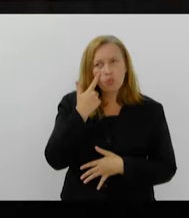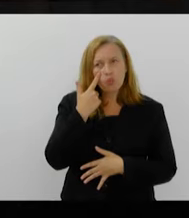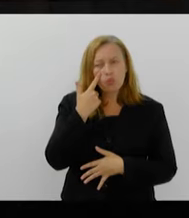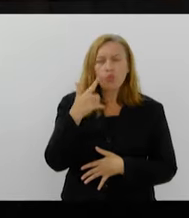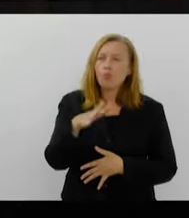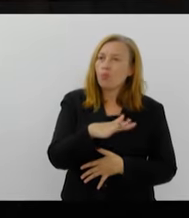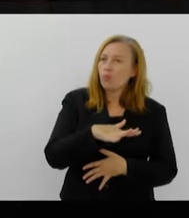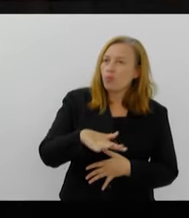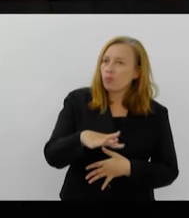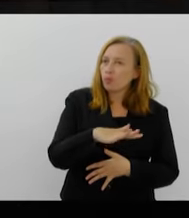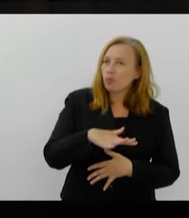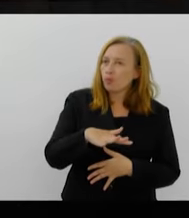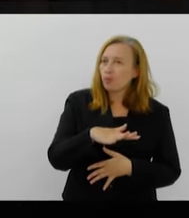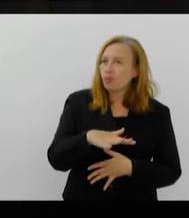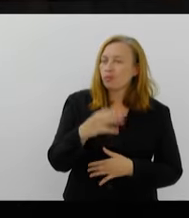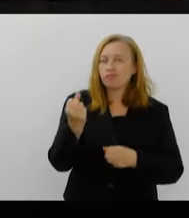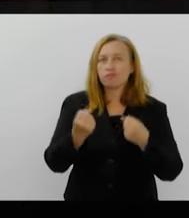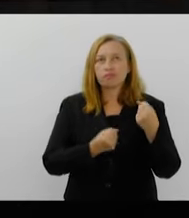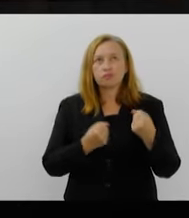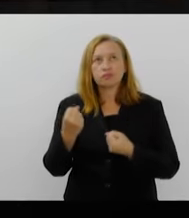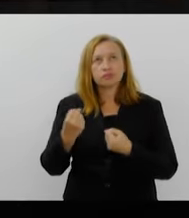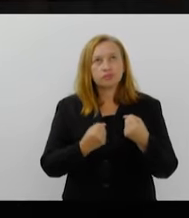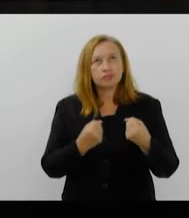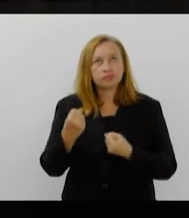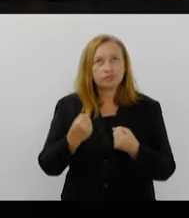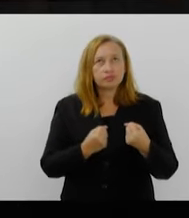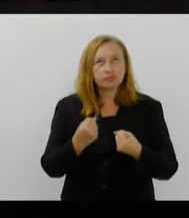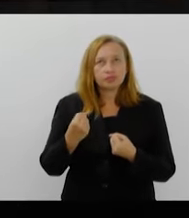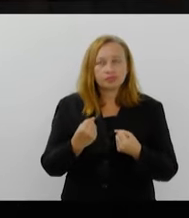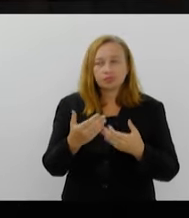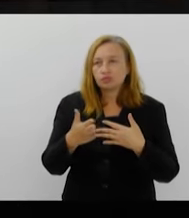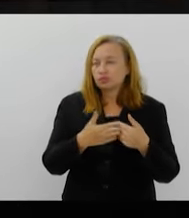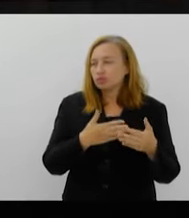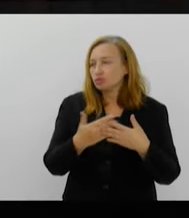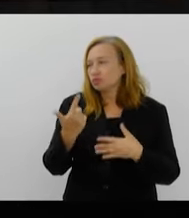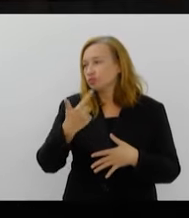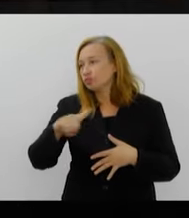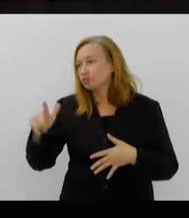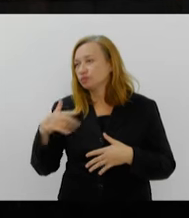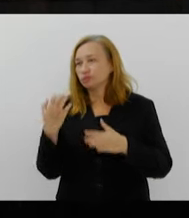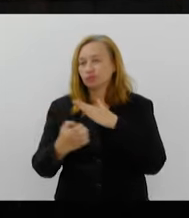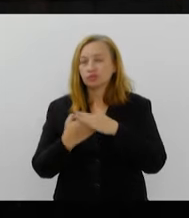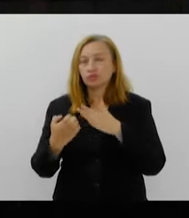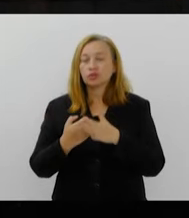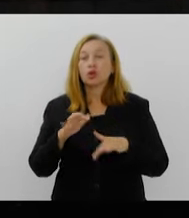setor, seja automobilístico, seja siderúrgico, seja qualquer um. Quando é que vai